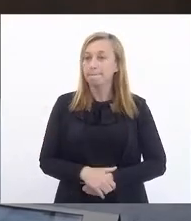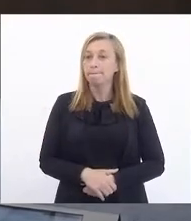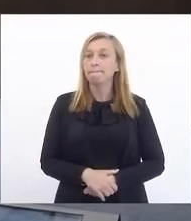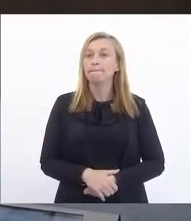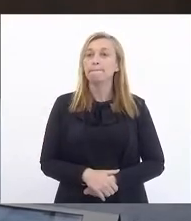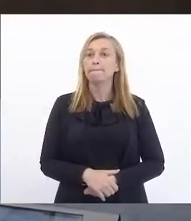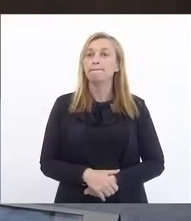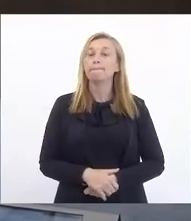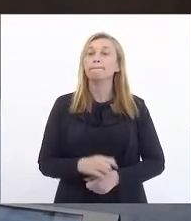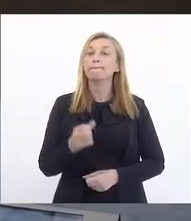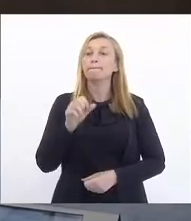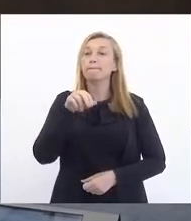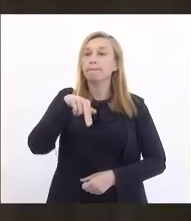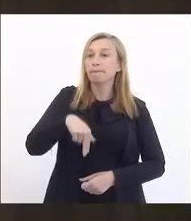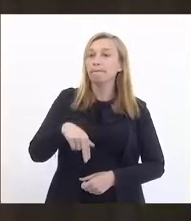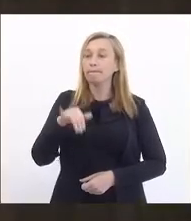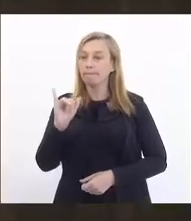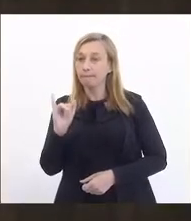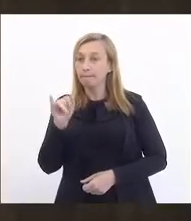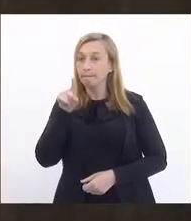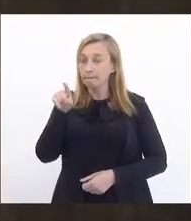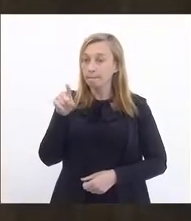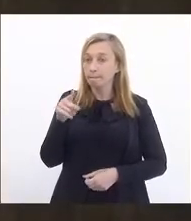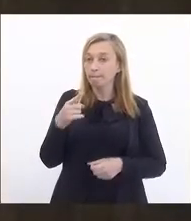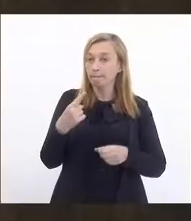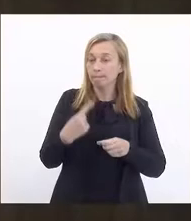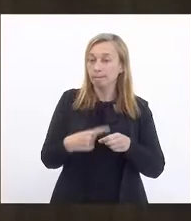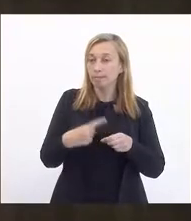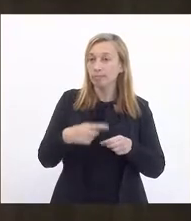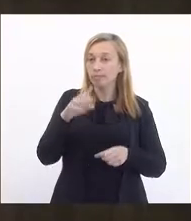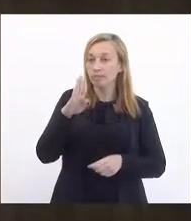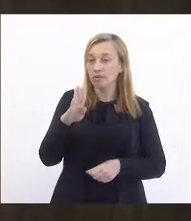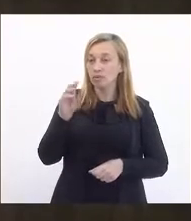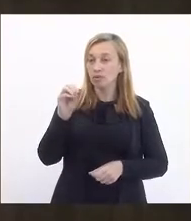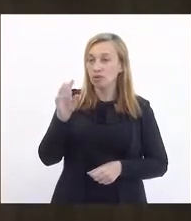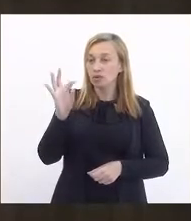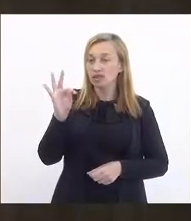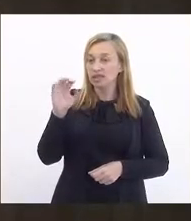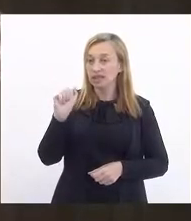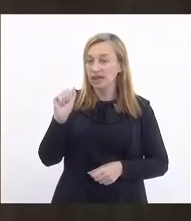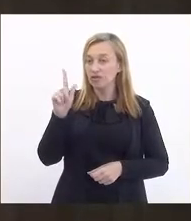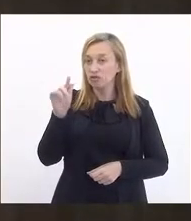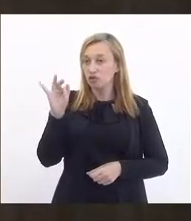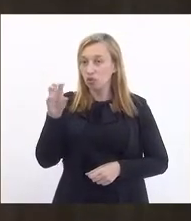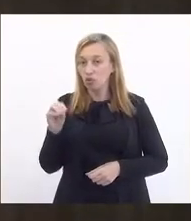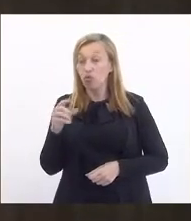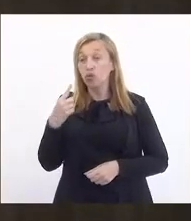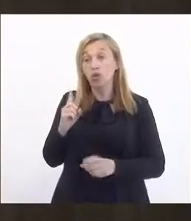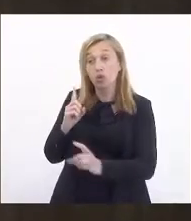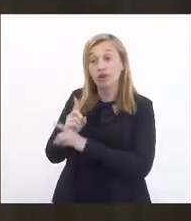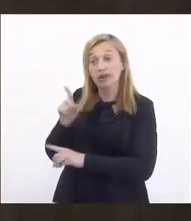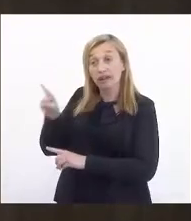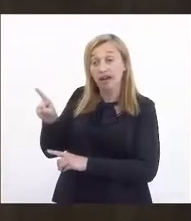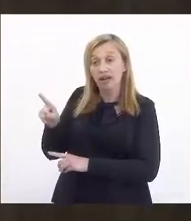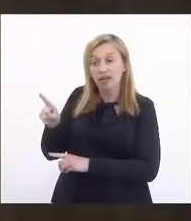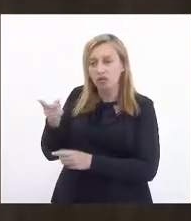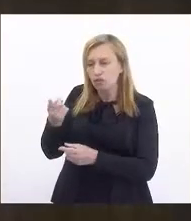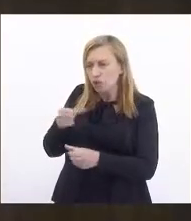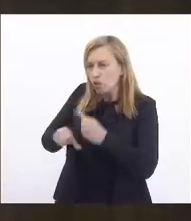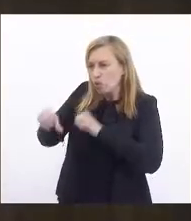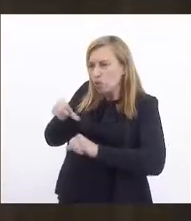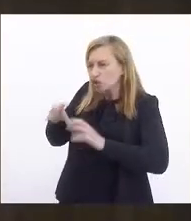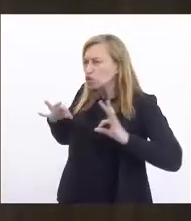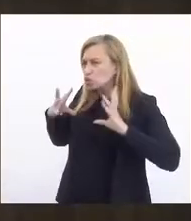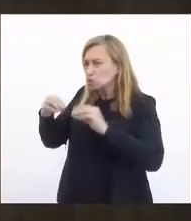de Nova Iguaçu lá no bairro Botafogo e o que eu encontrei lá foi totalmente o inverso